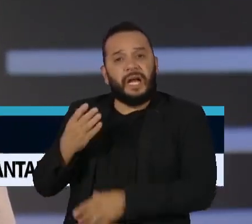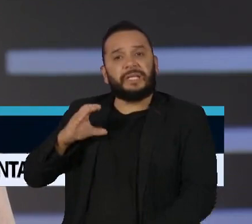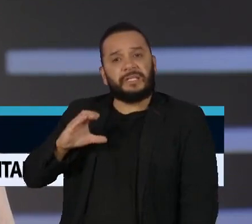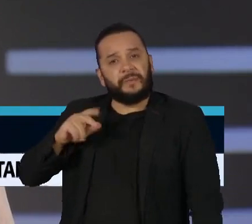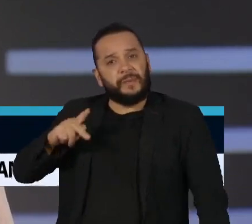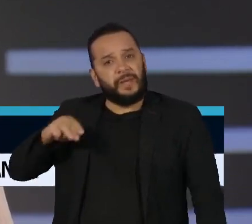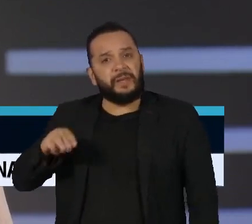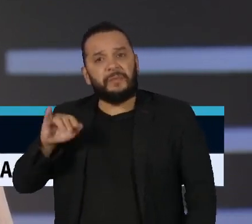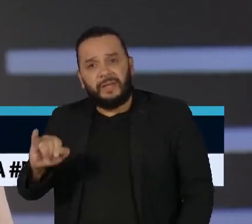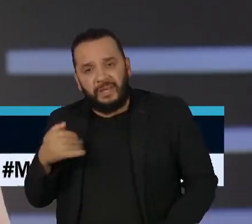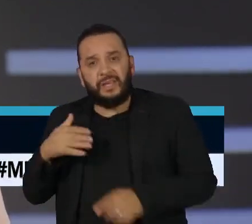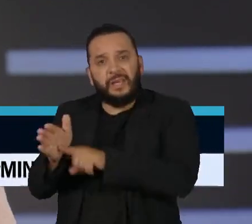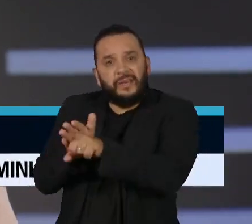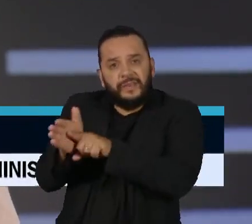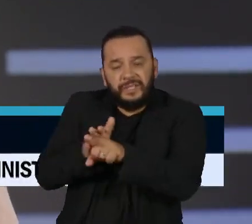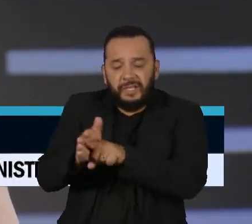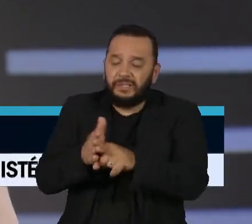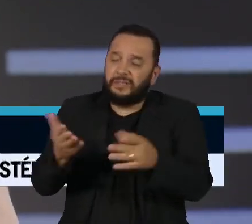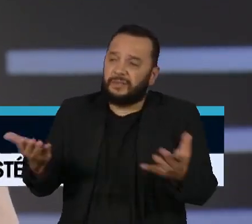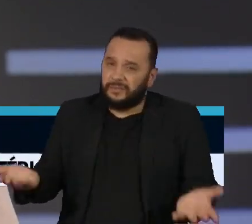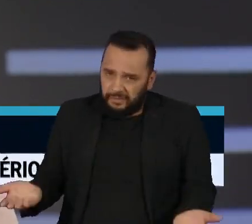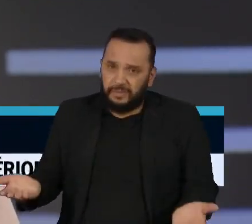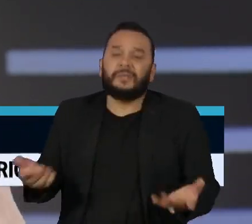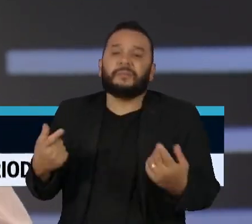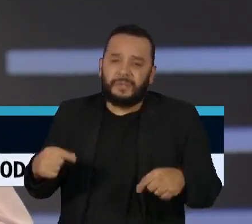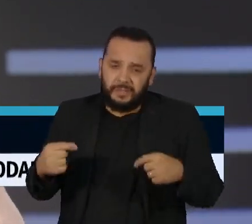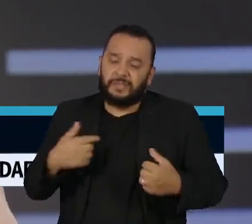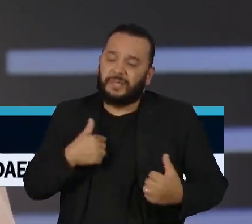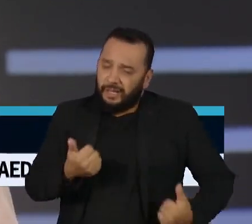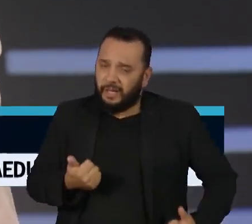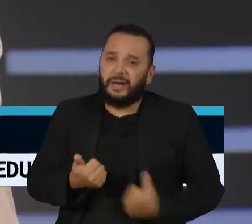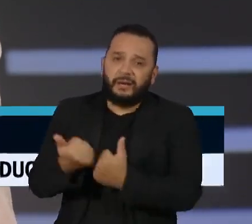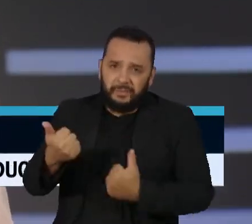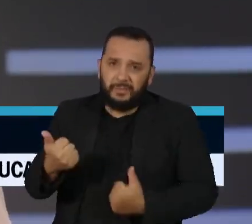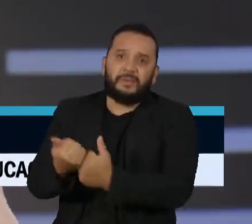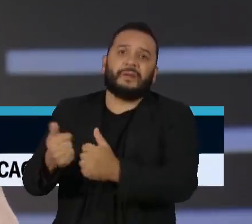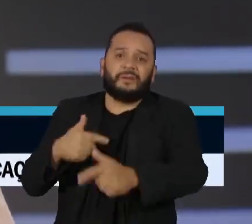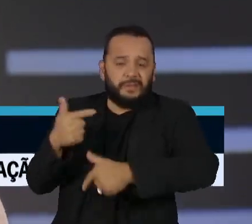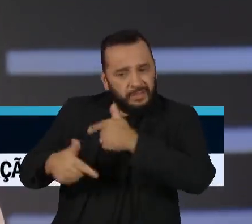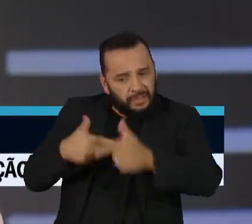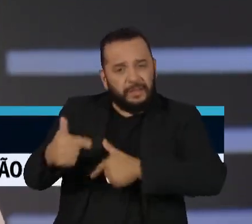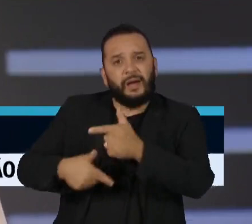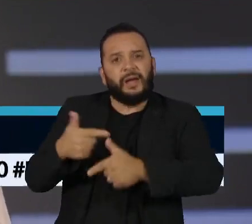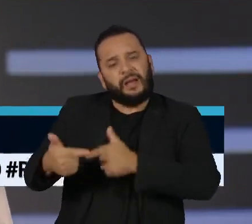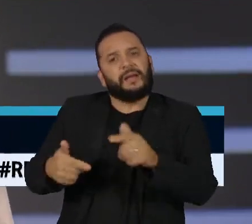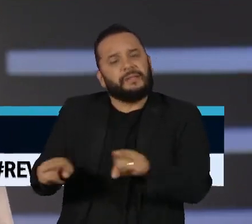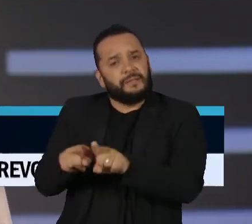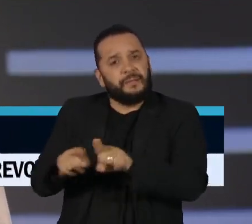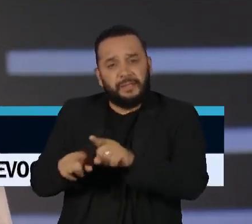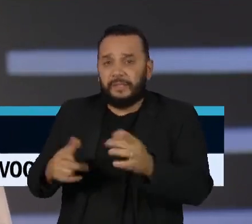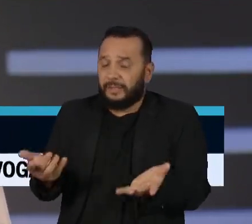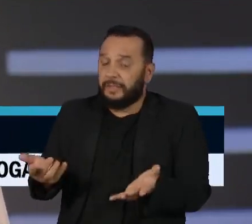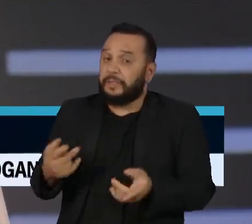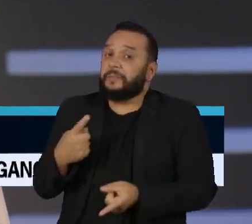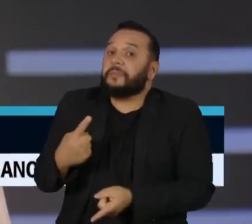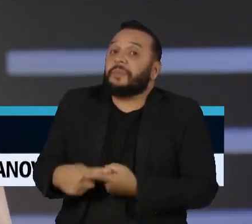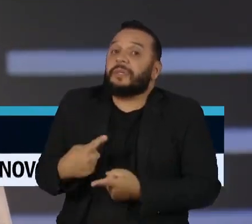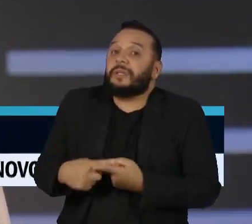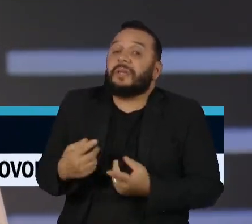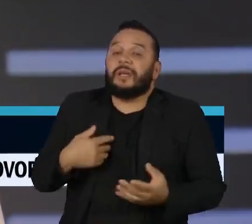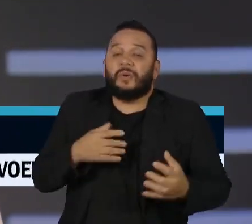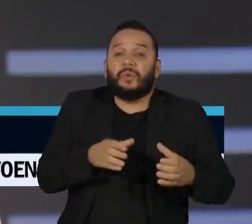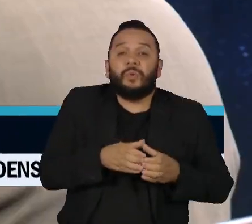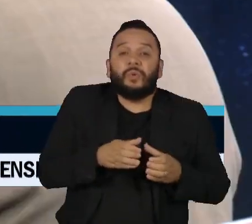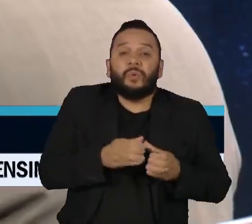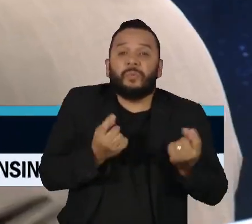faz como esse não tem alternativa É apoiar cpmi trabalhar na cpmi fazer um trabalho inclusive porque no fundo O que é